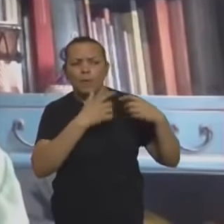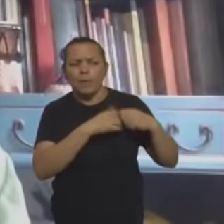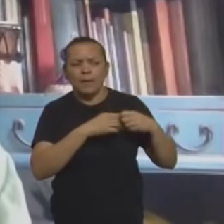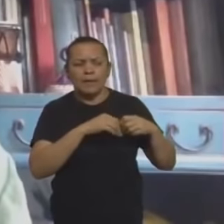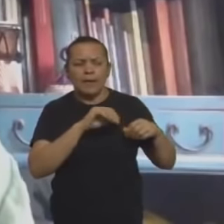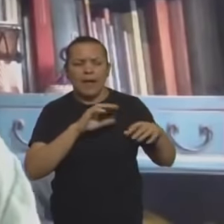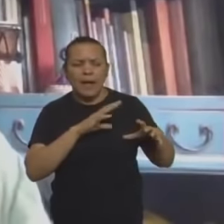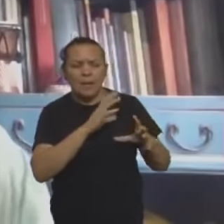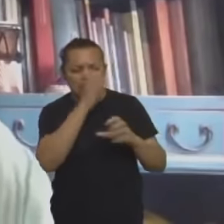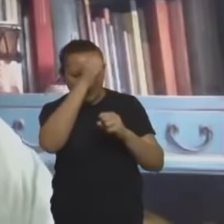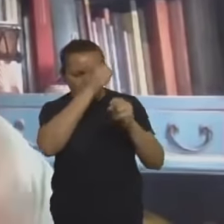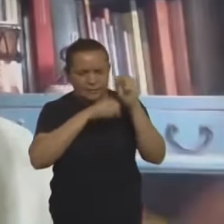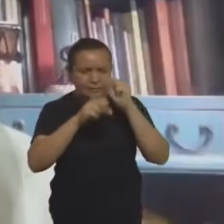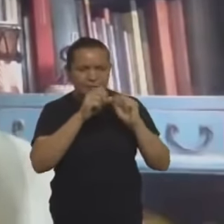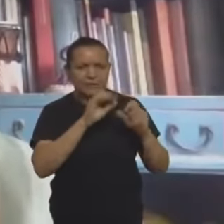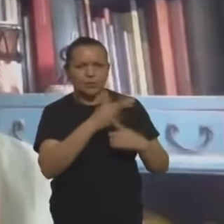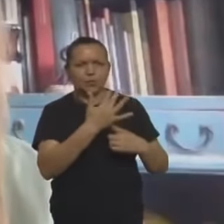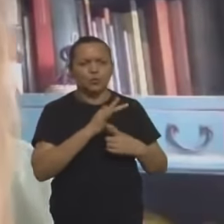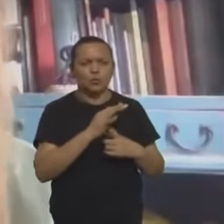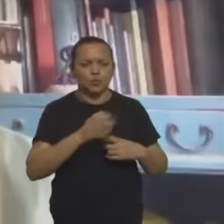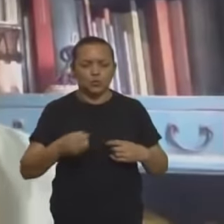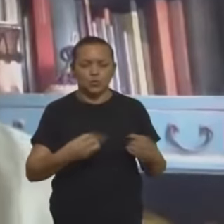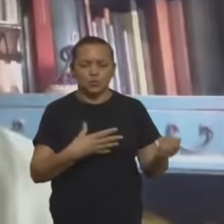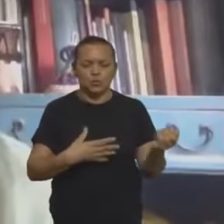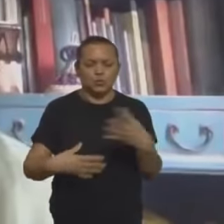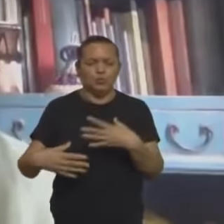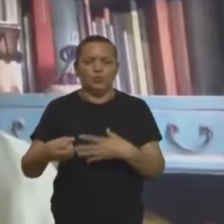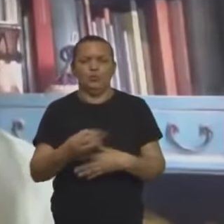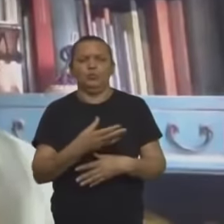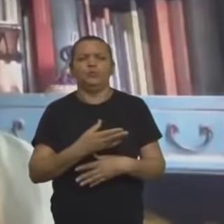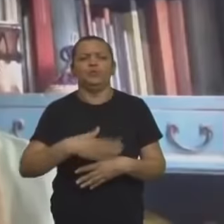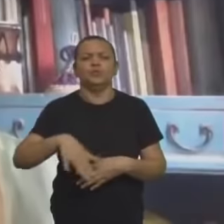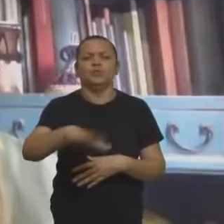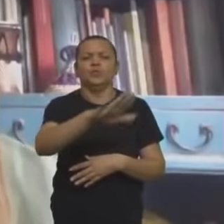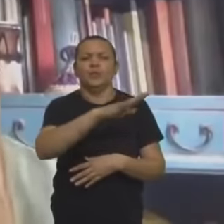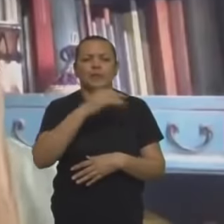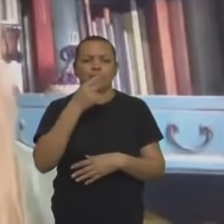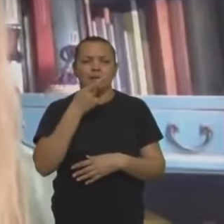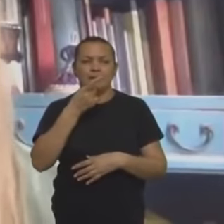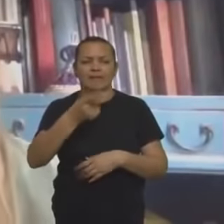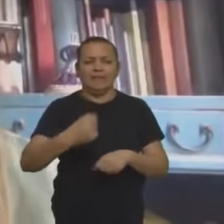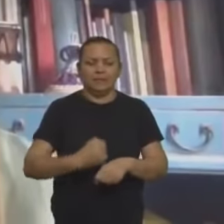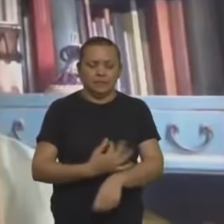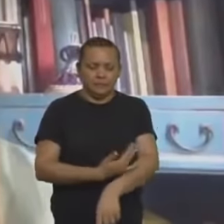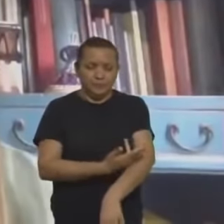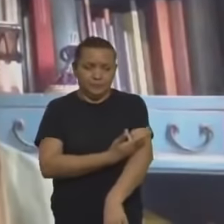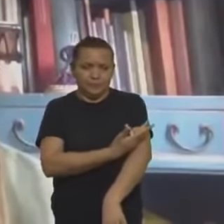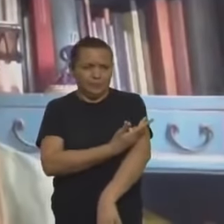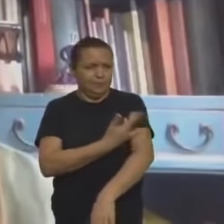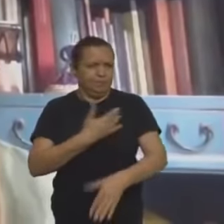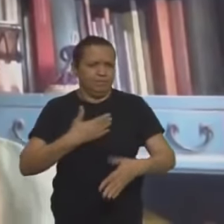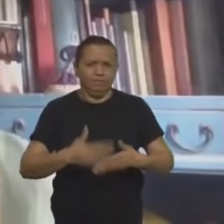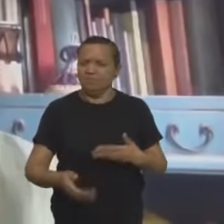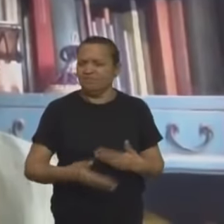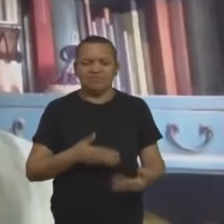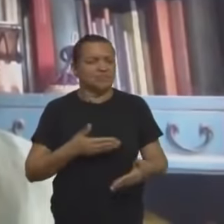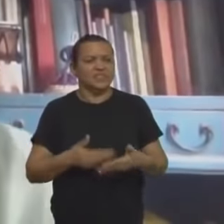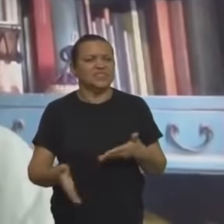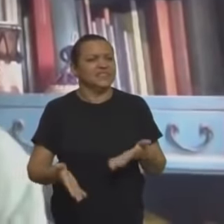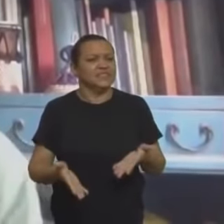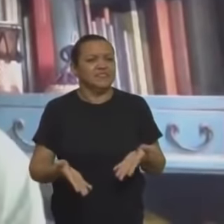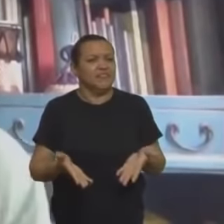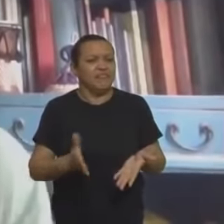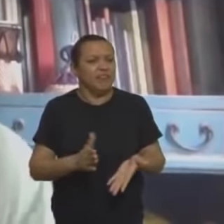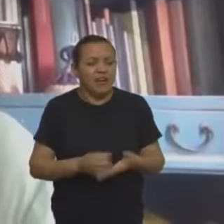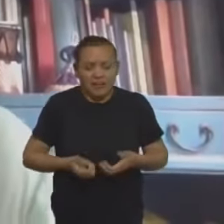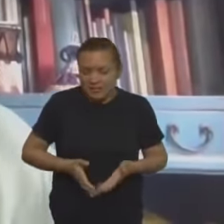eles, tá? É novo para todo mundo. Eu falo muito que as emoções, tanto faz eu ter